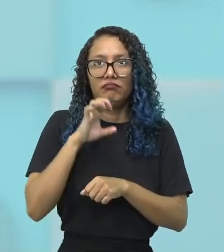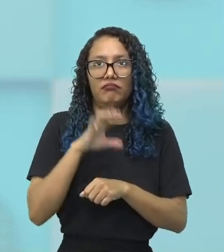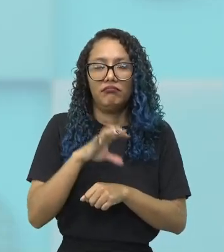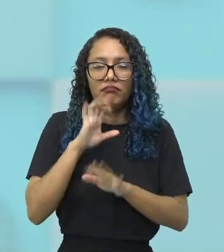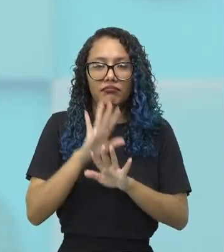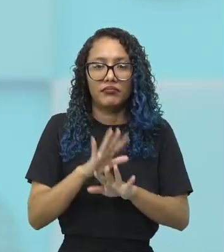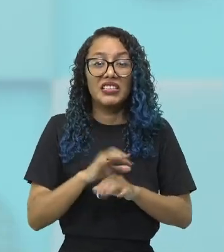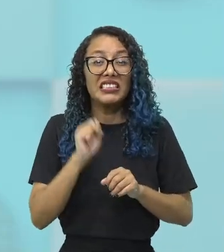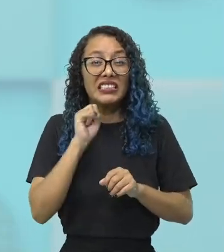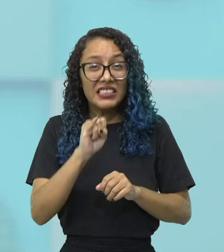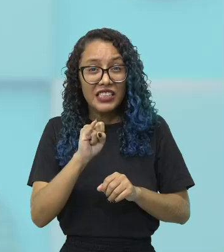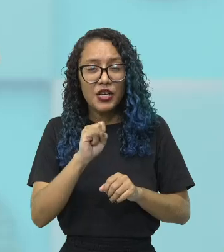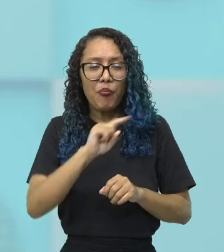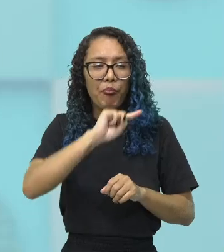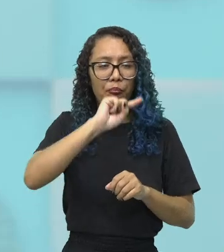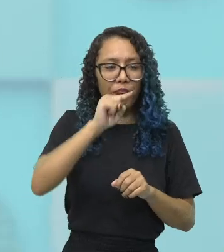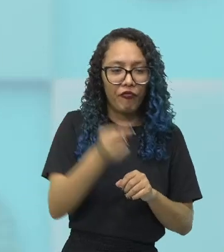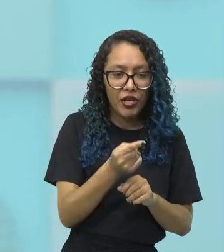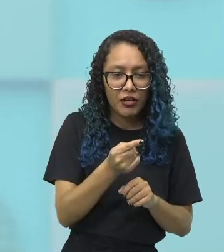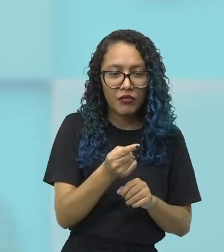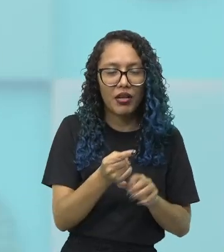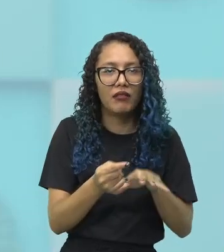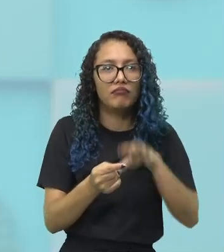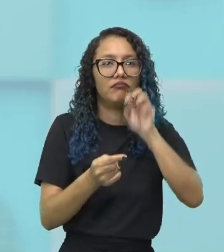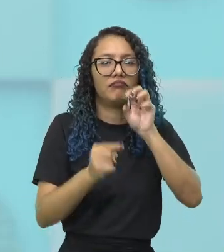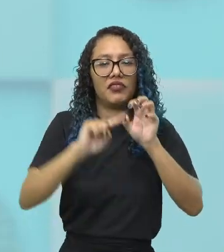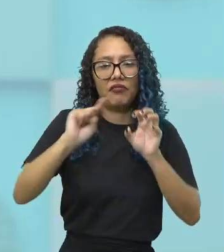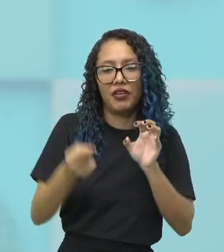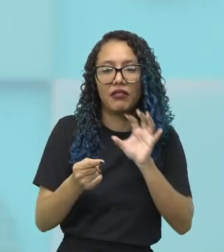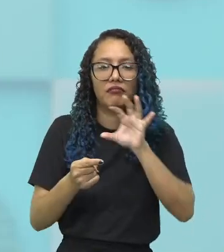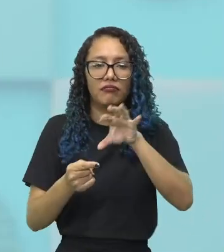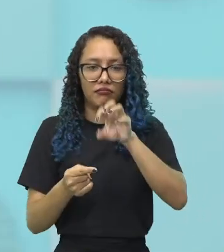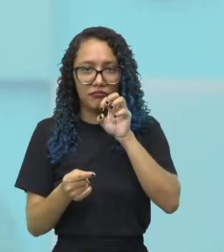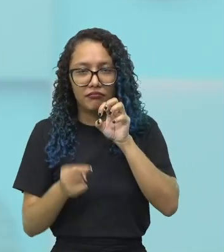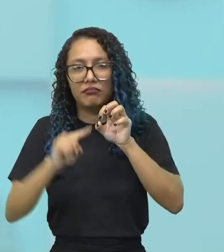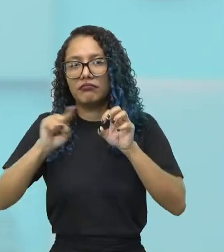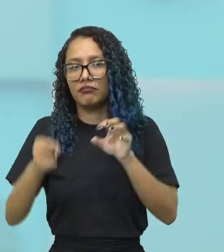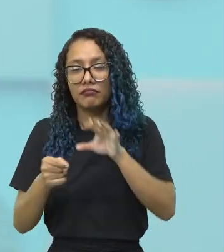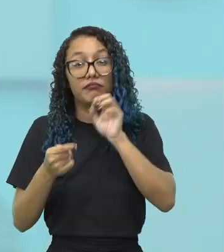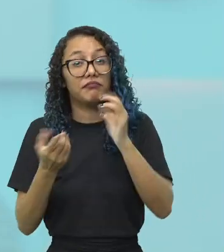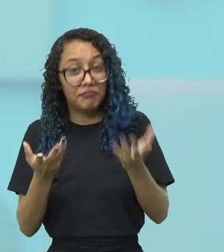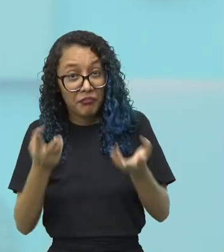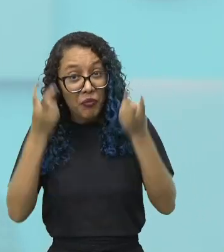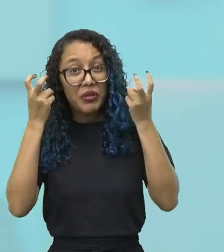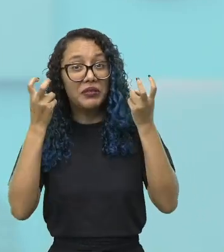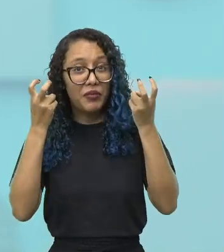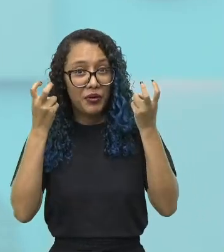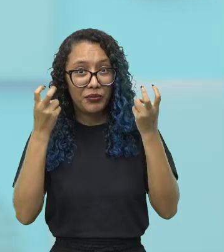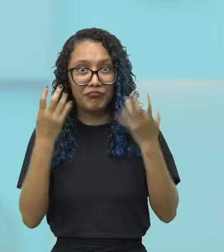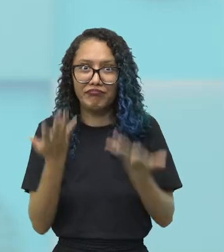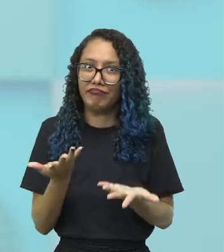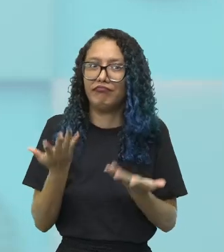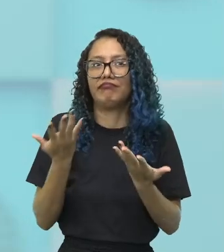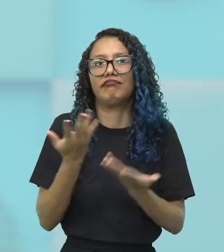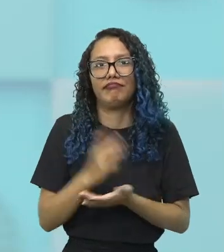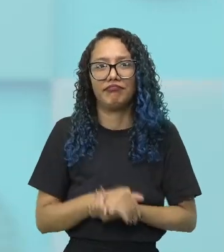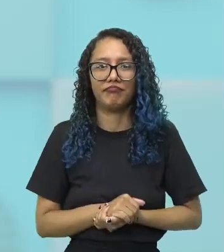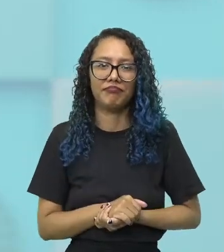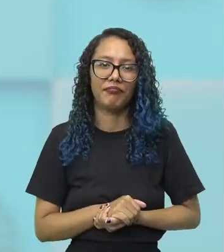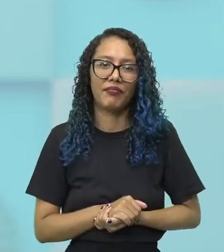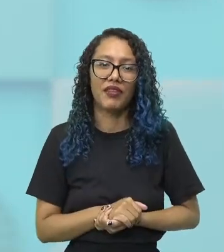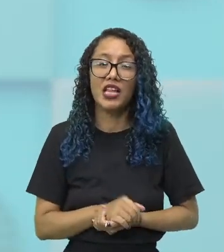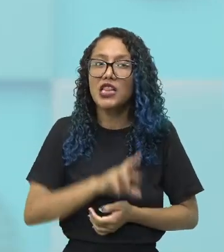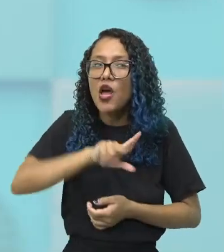com a minha respiração, a cada uma palavra vai ter uma vírgula, a cada duas palavras vai ter uma vírgula. Olha só, loucura. Então, não é uma pausa